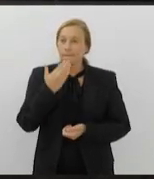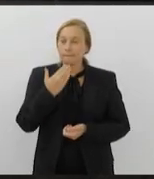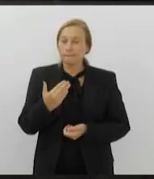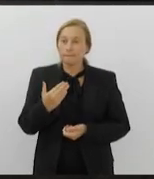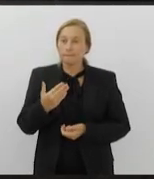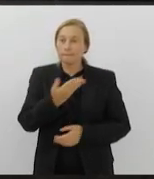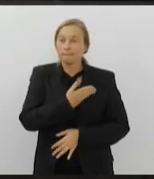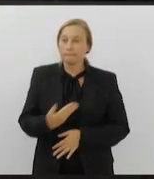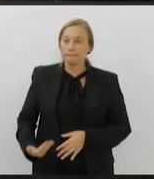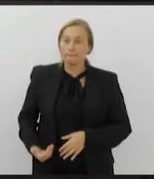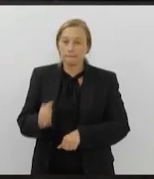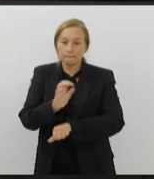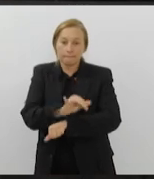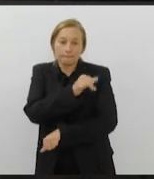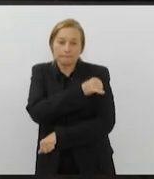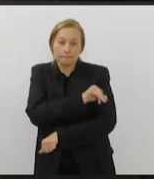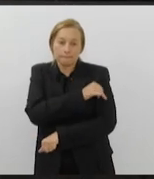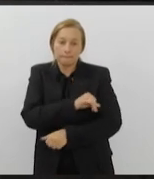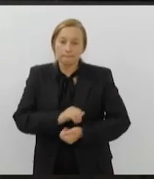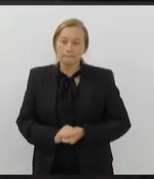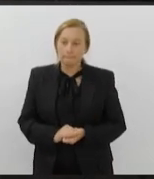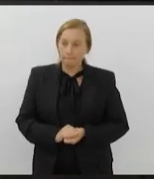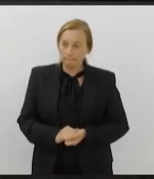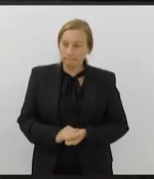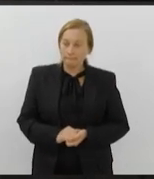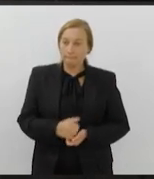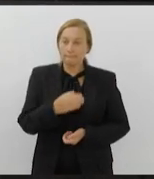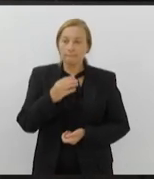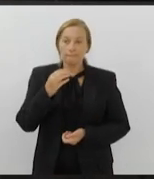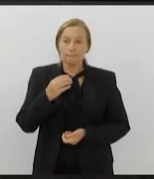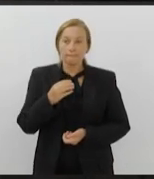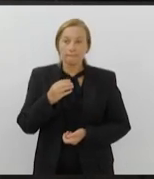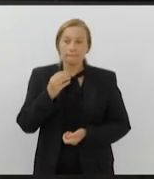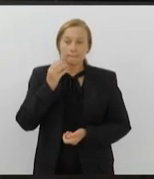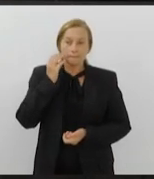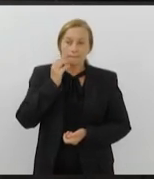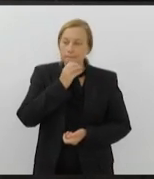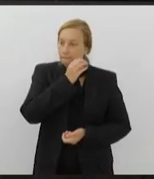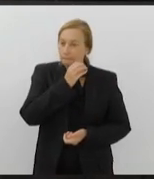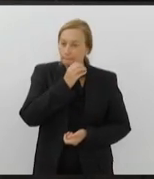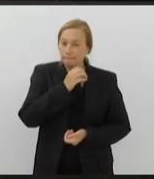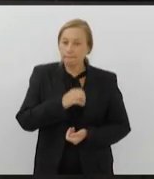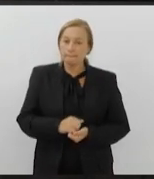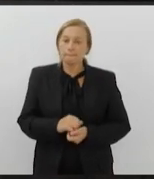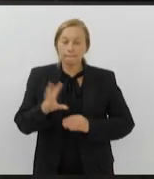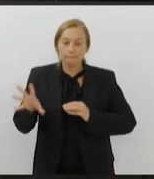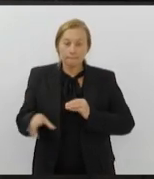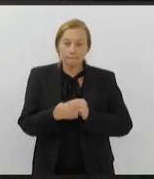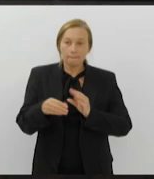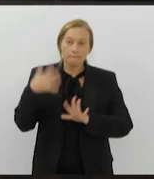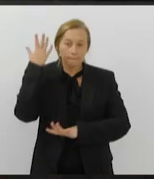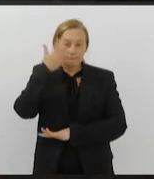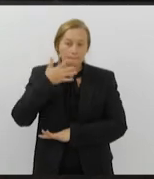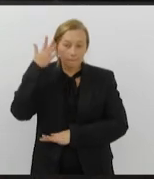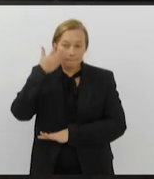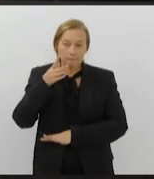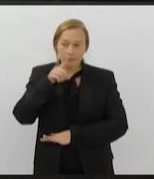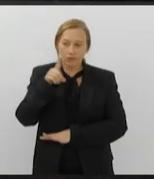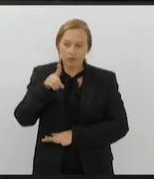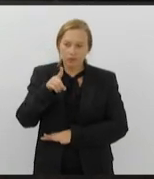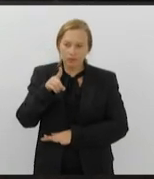excelentíssimo senhor governador do estado do Rio de Janeiro, Cláudio Castro, o envio de mensagem expondo sobre a implantação de zona de processamento